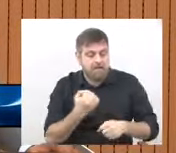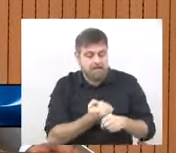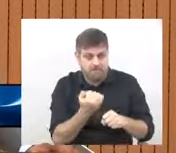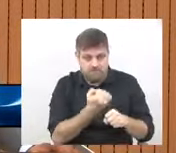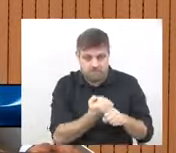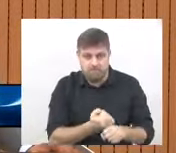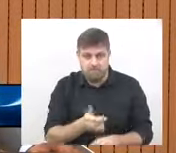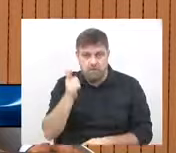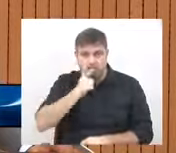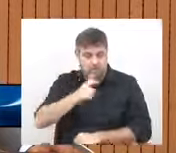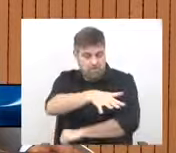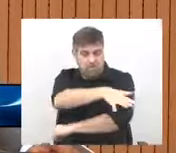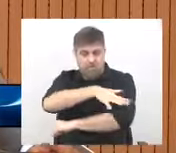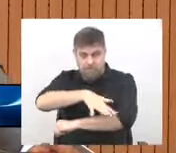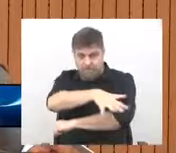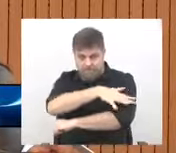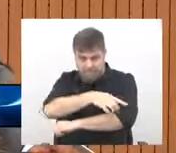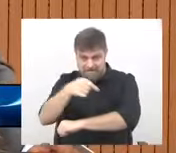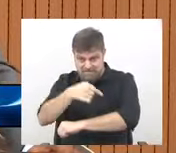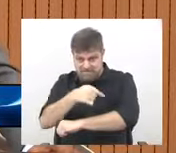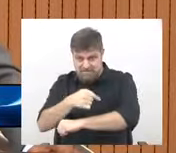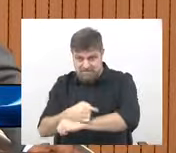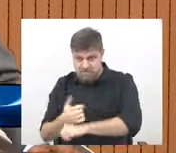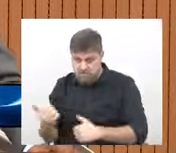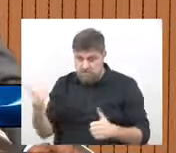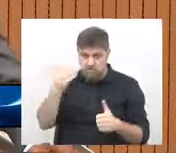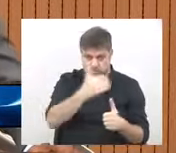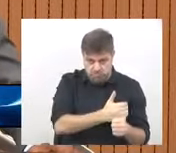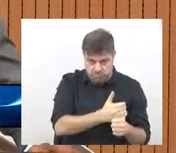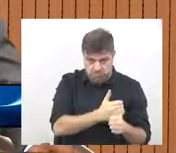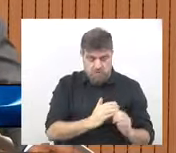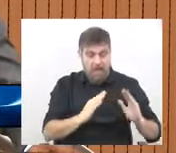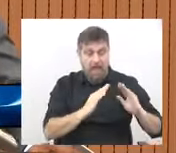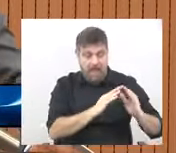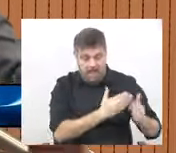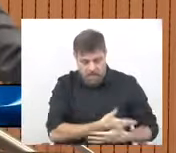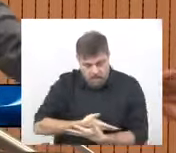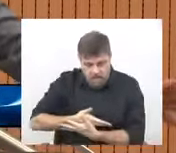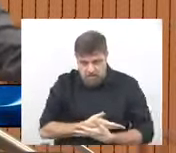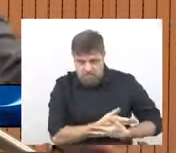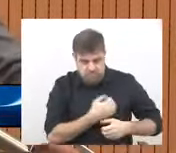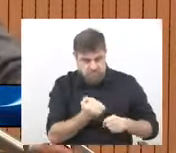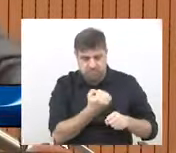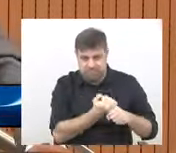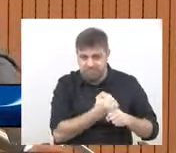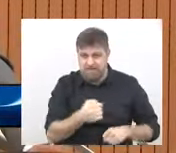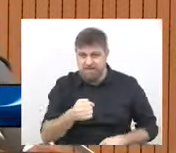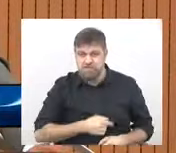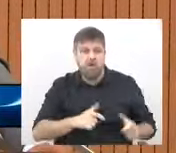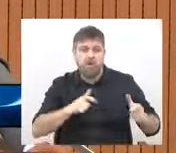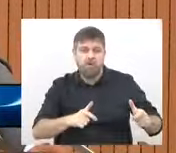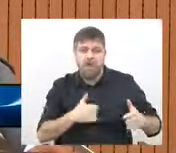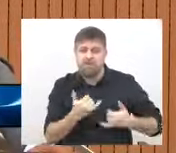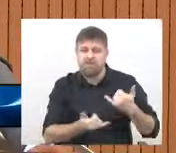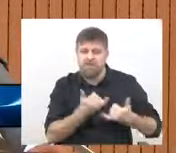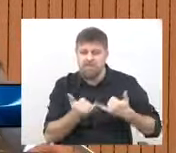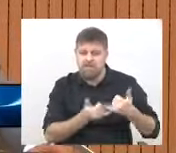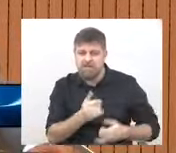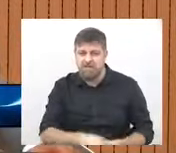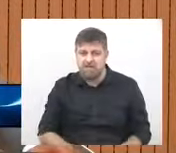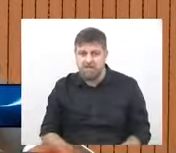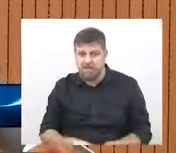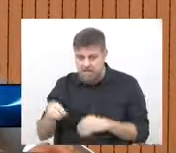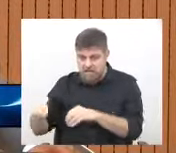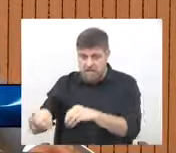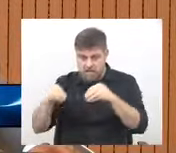uma praça lá do pessoal, que eu tenho certeza que eles não se arrependem disso, onde tinha uma quadra para eles brincar ali, para atender 400